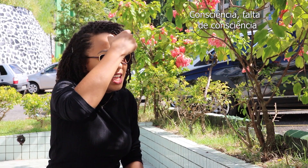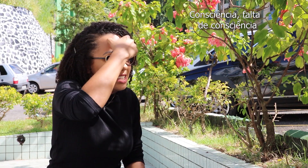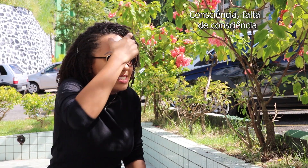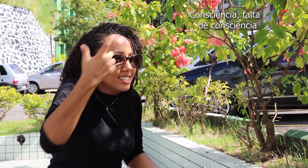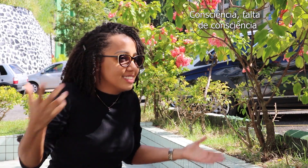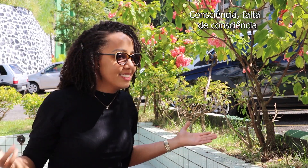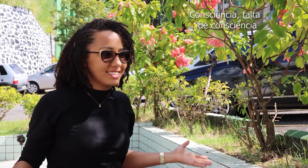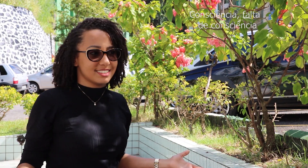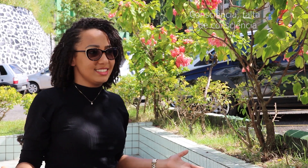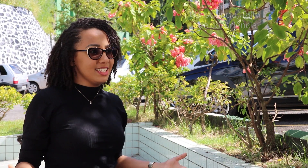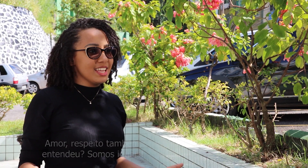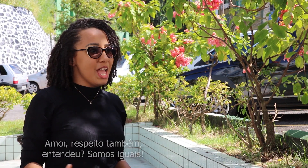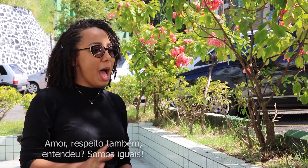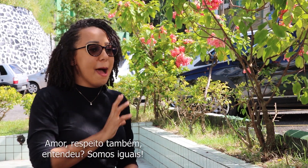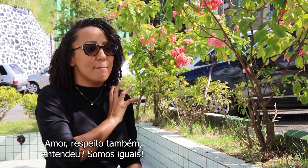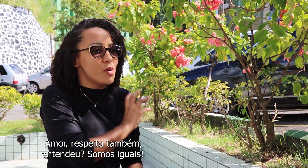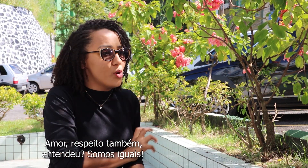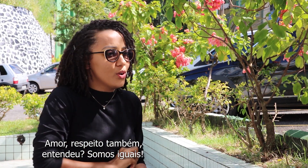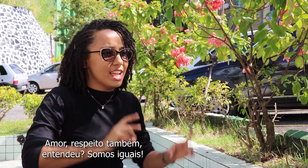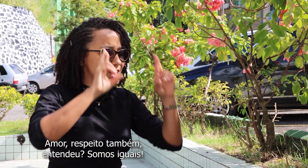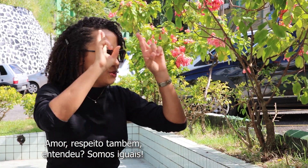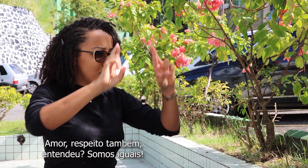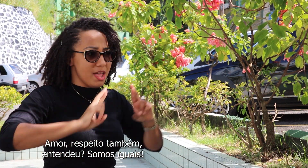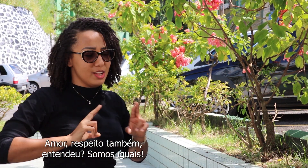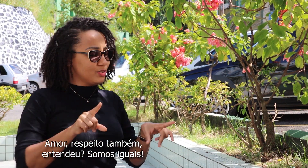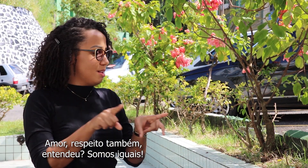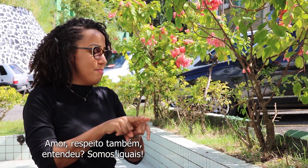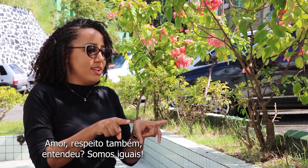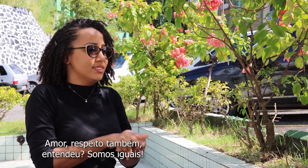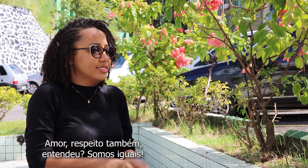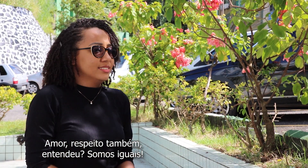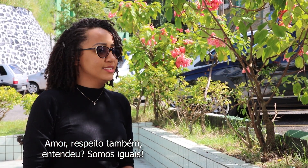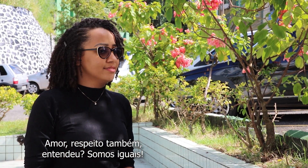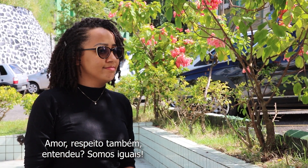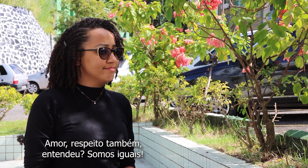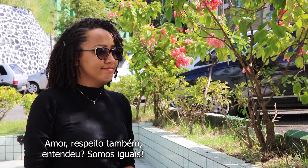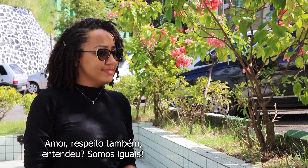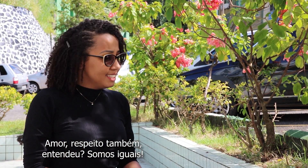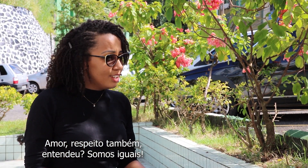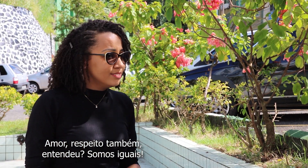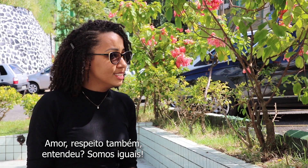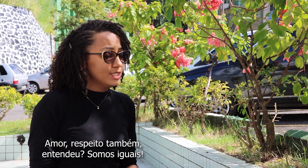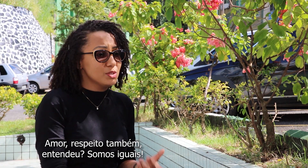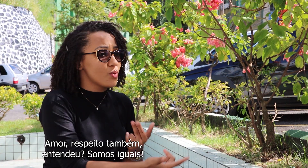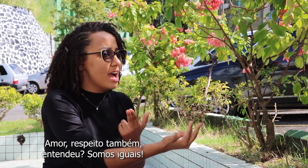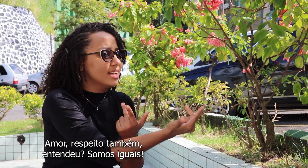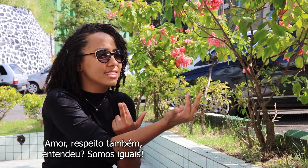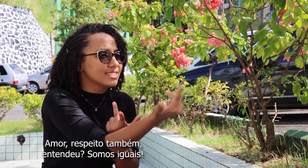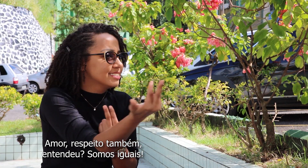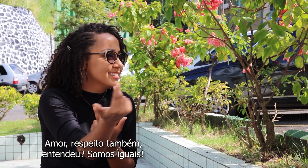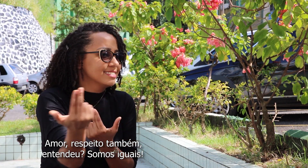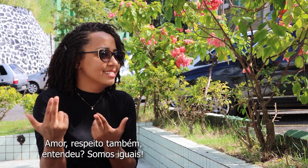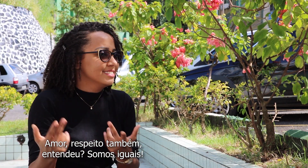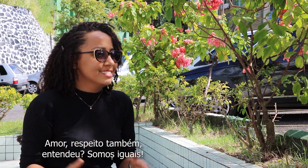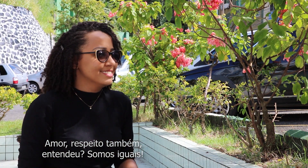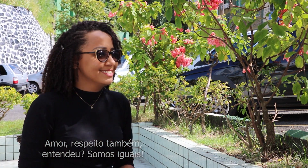de consciência. Amor, respeito também. Então, estamos iguais.